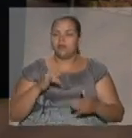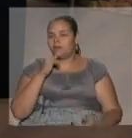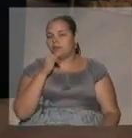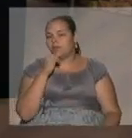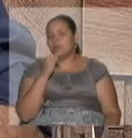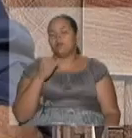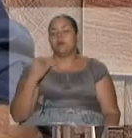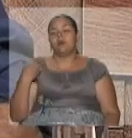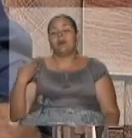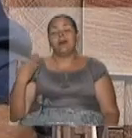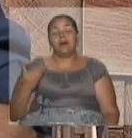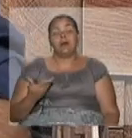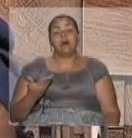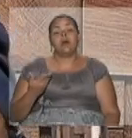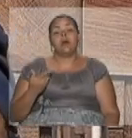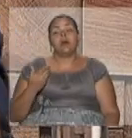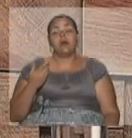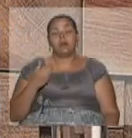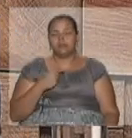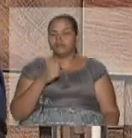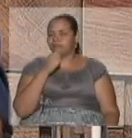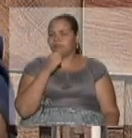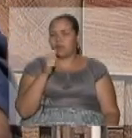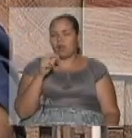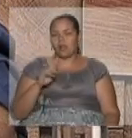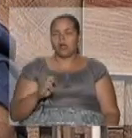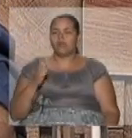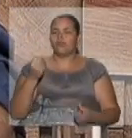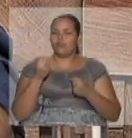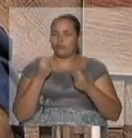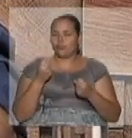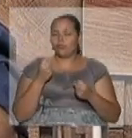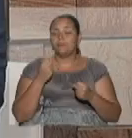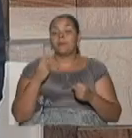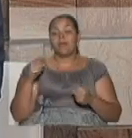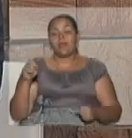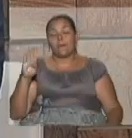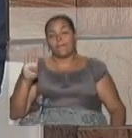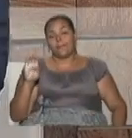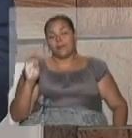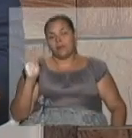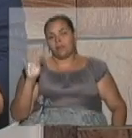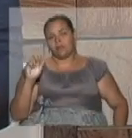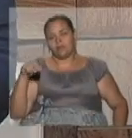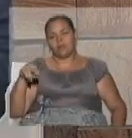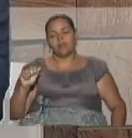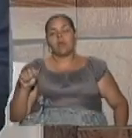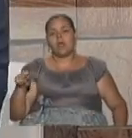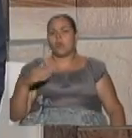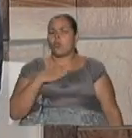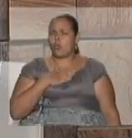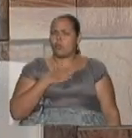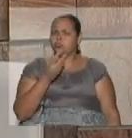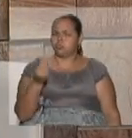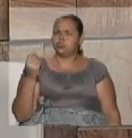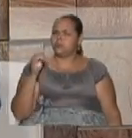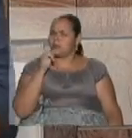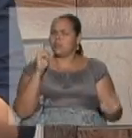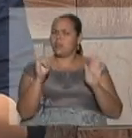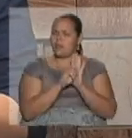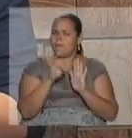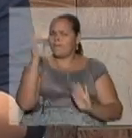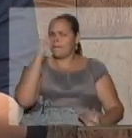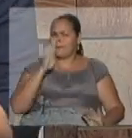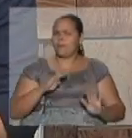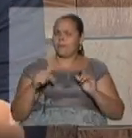coisas. A parte artística era muito forte, né? E a Bethânia tem uma coisa também de que ela gosta muito da identidade brasileira